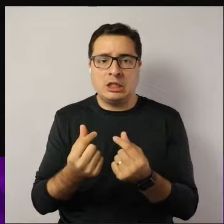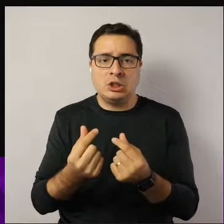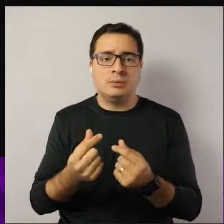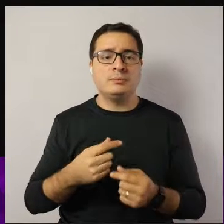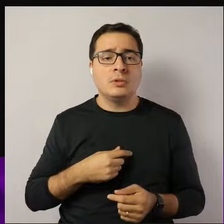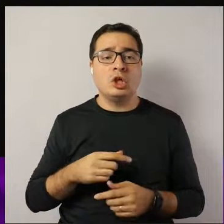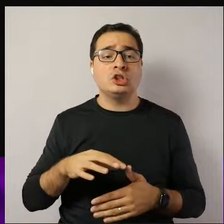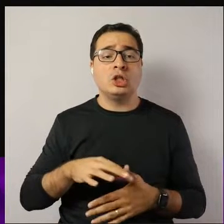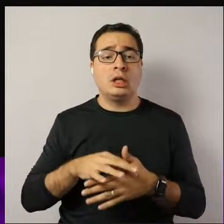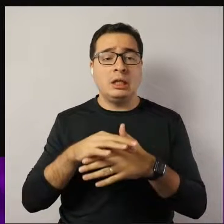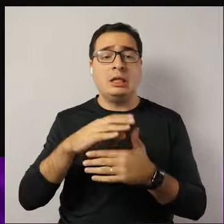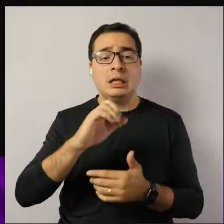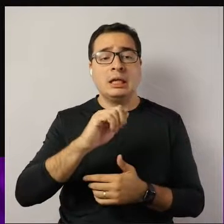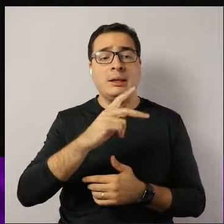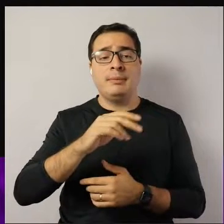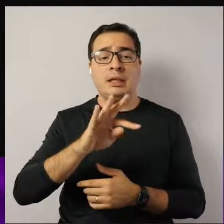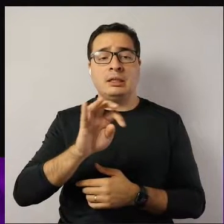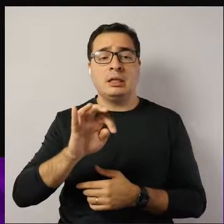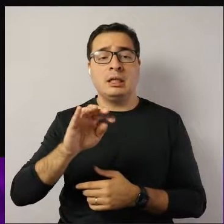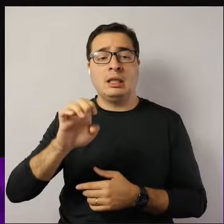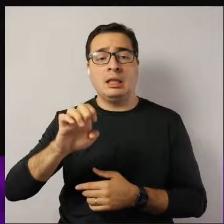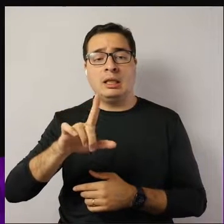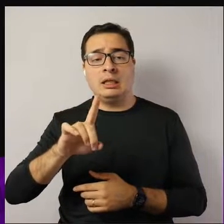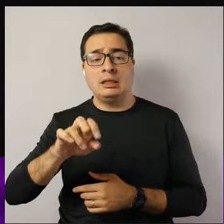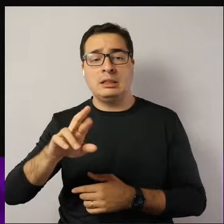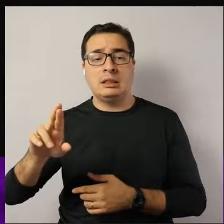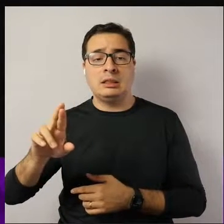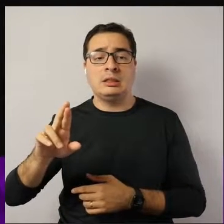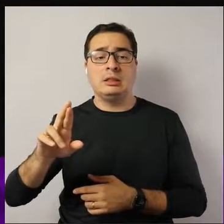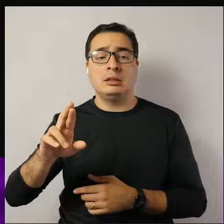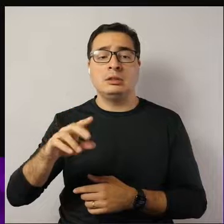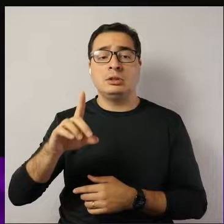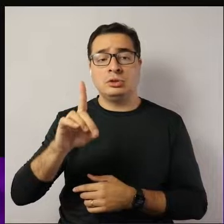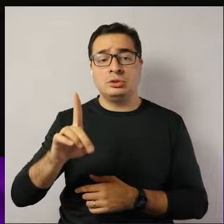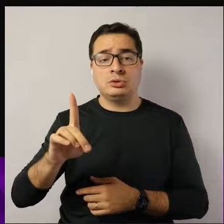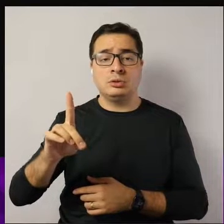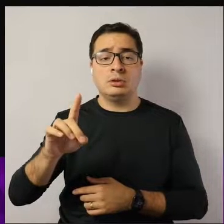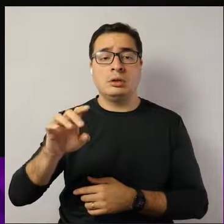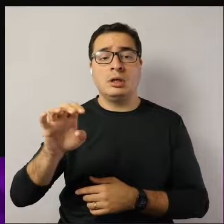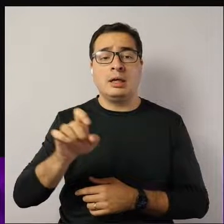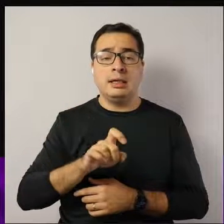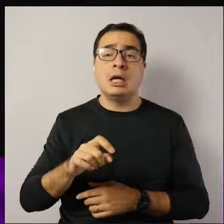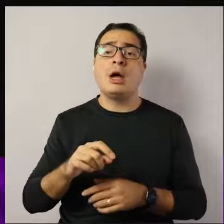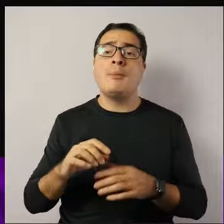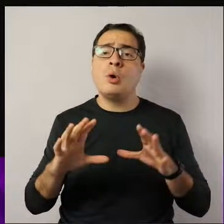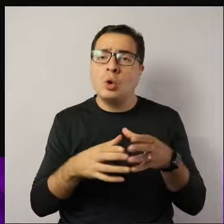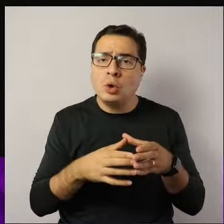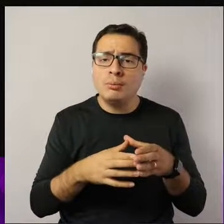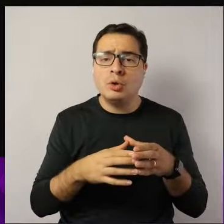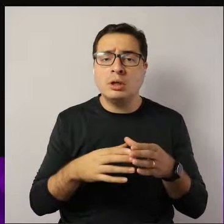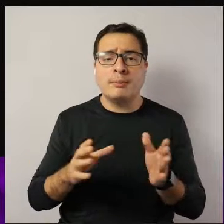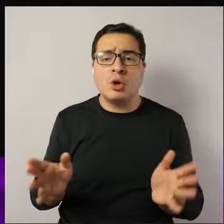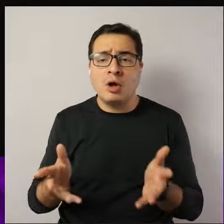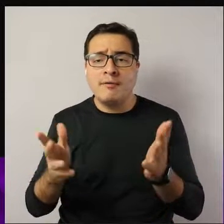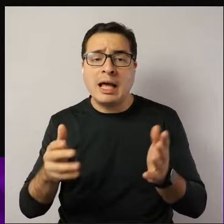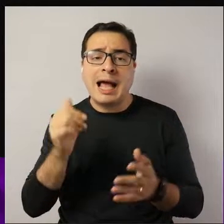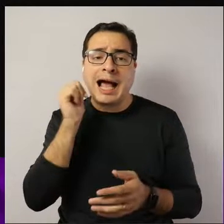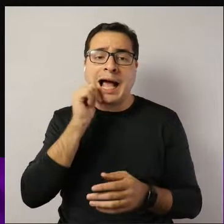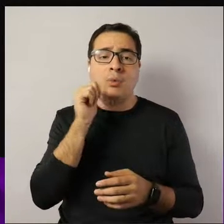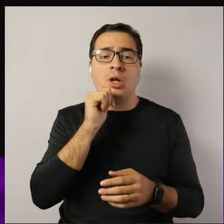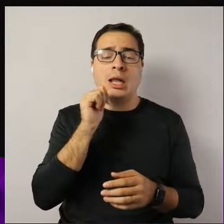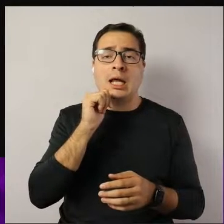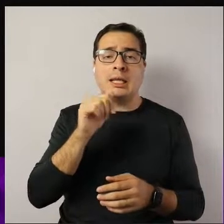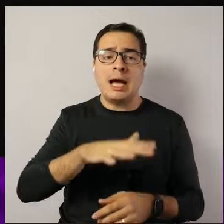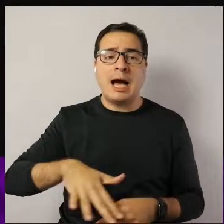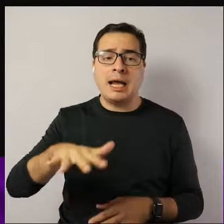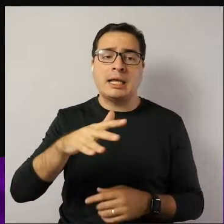That UX. Para quem não conhece, o Ladies That UX é uma organização que promove as mulheres no meio da